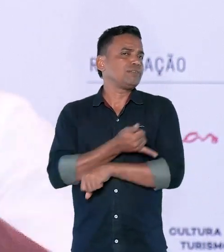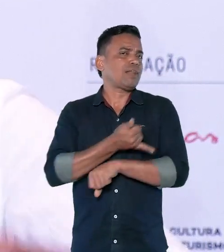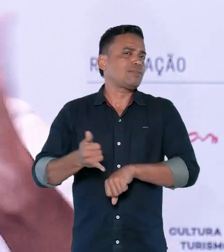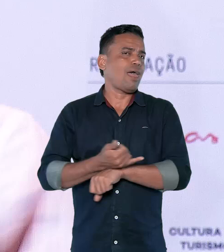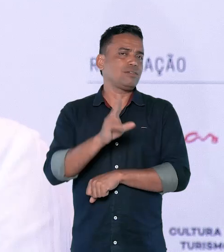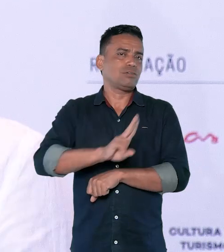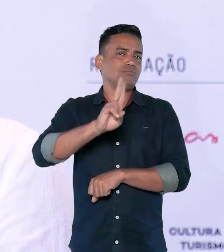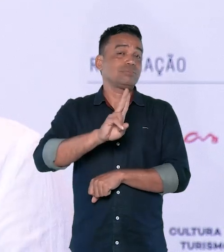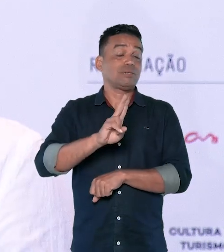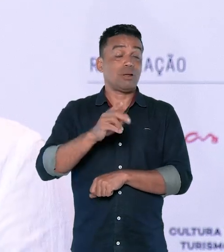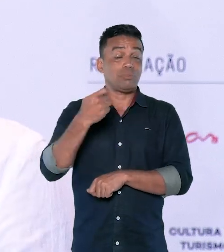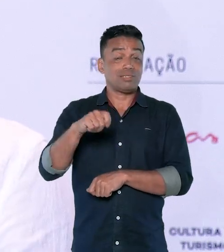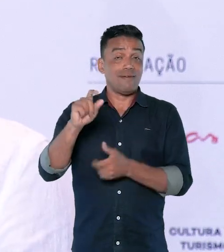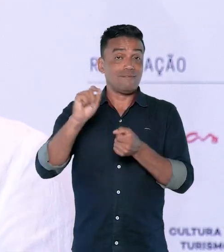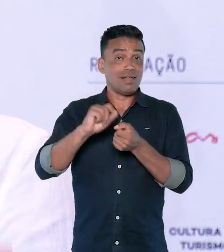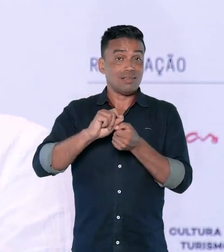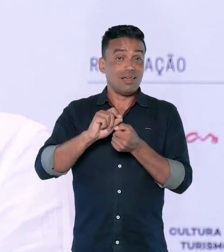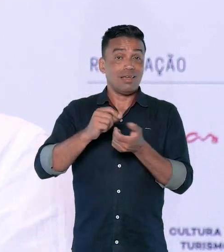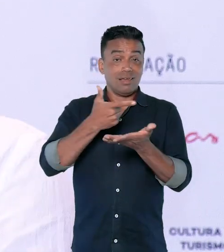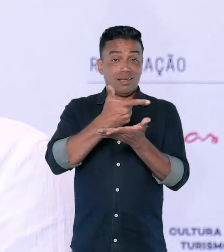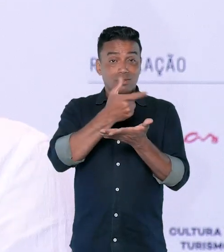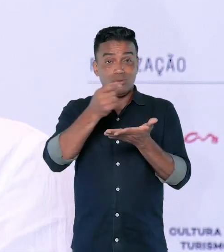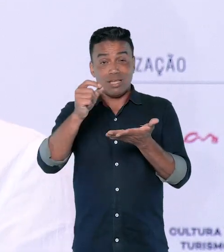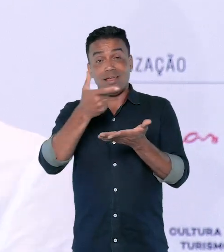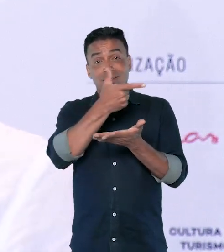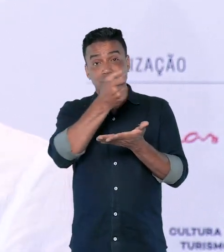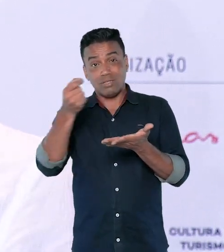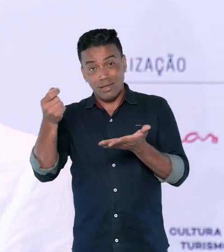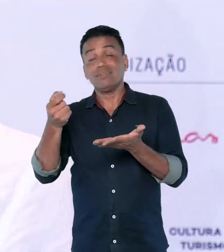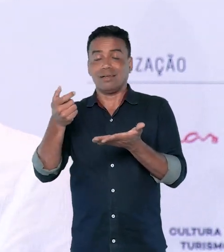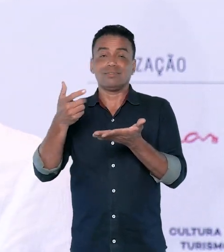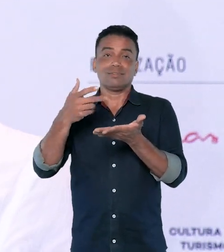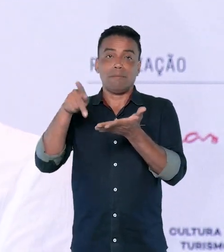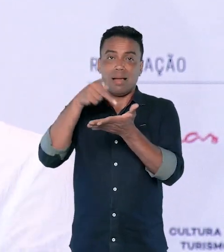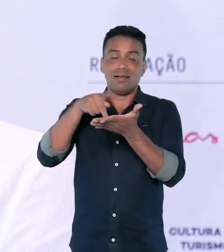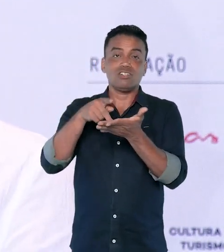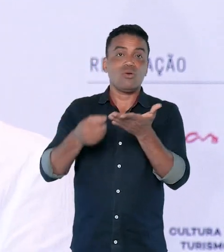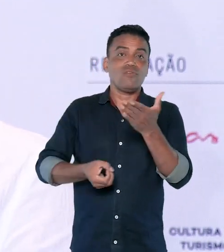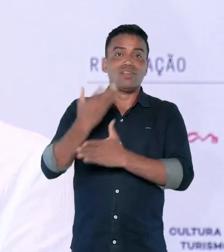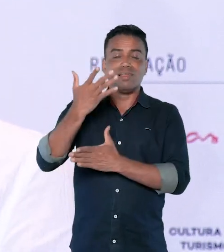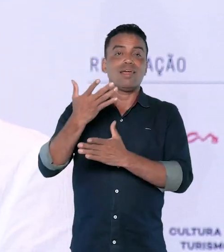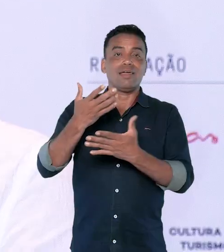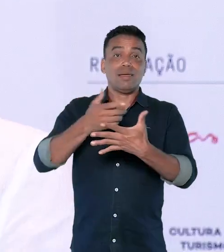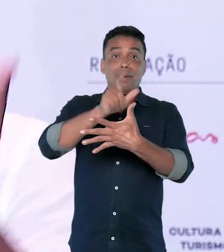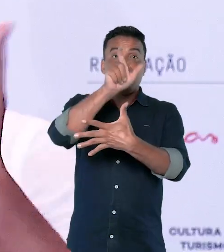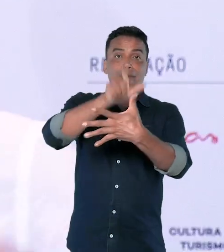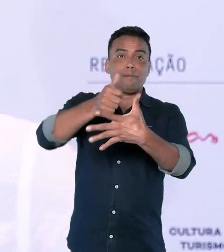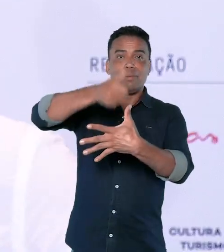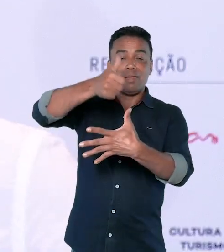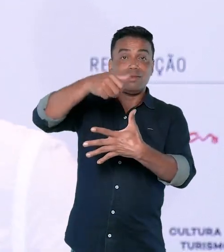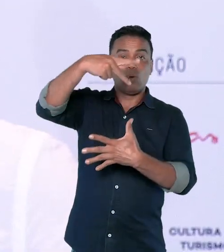precisar fazer isso nas 200 páginas? Inventei o narrador em primeira pessoa, né? Que é o Pedro, que narra a